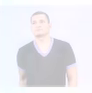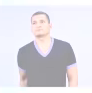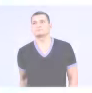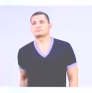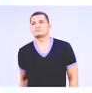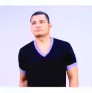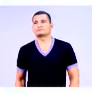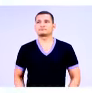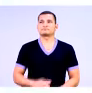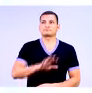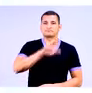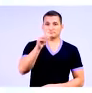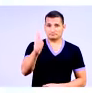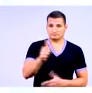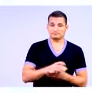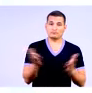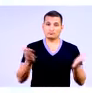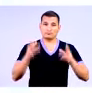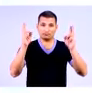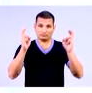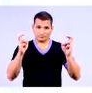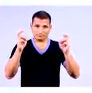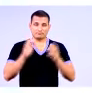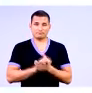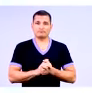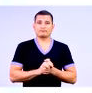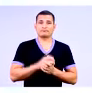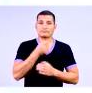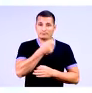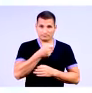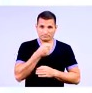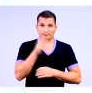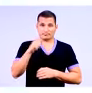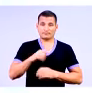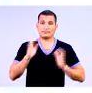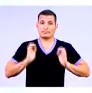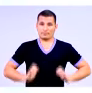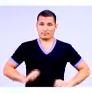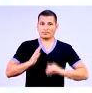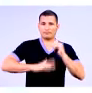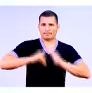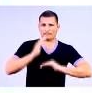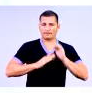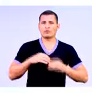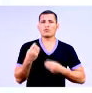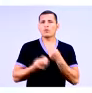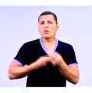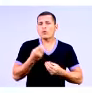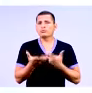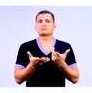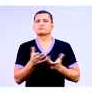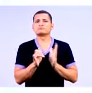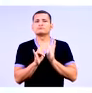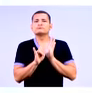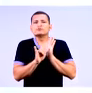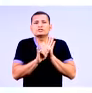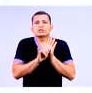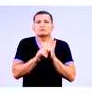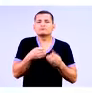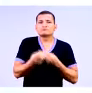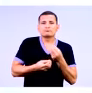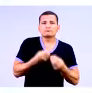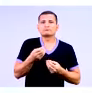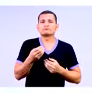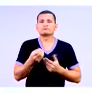Olá, o assunto de hoje aqui no Sala de Entrevistas é ética profissional. Como nós podemos nos portar no ambiente de trabalho? Para